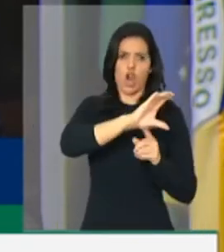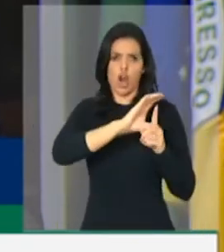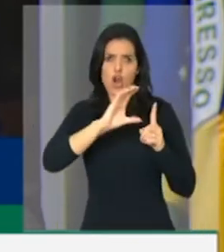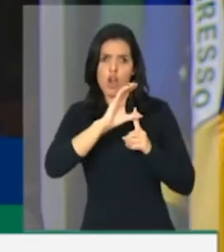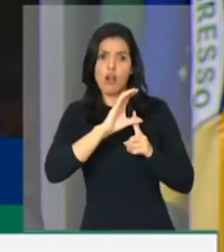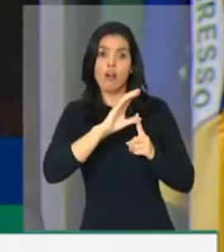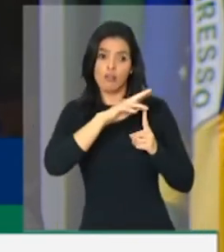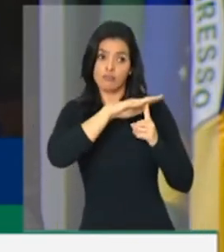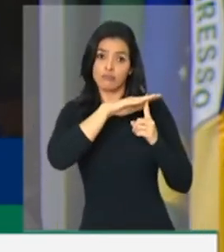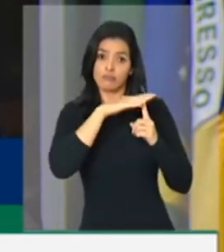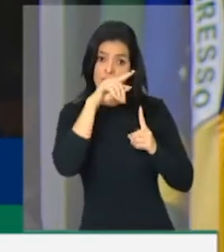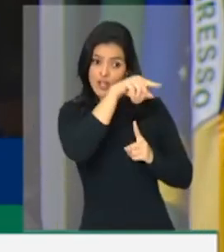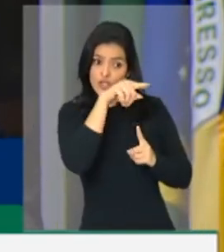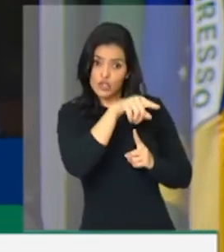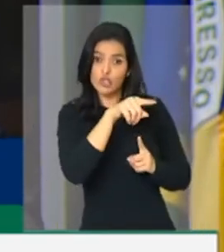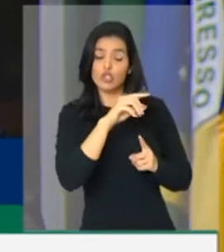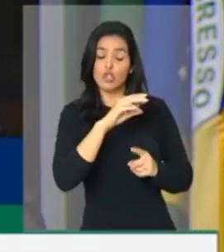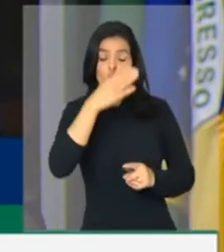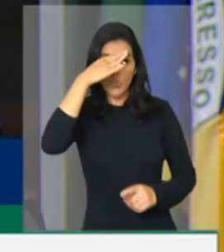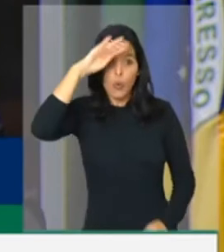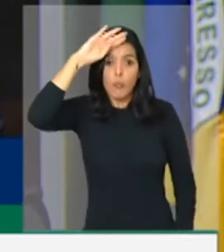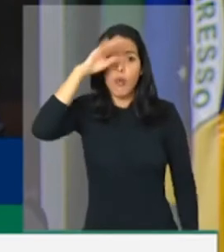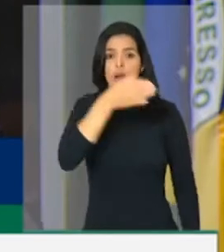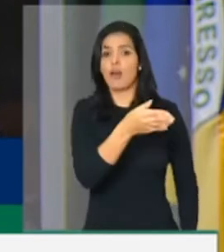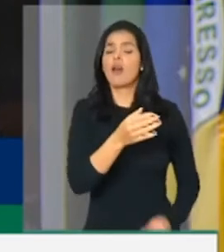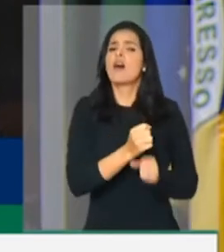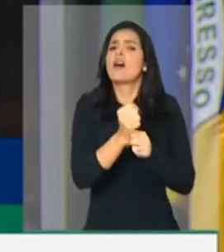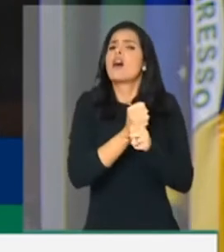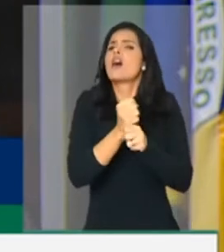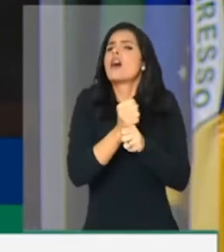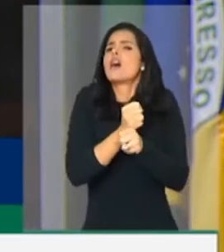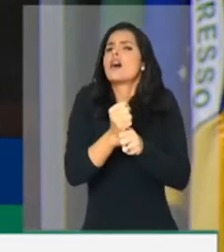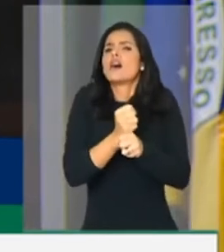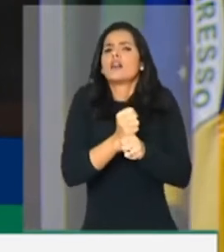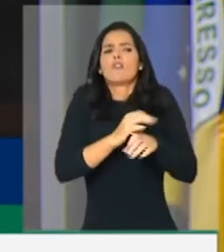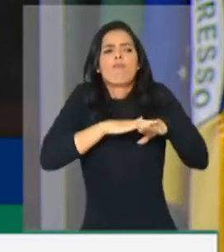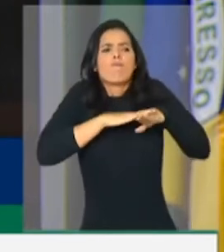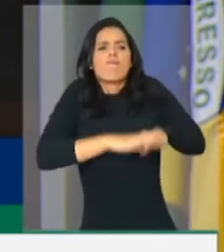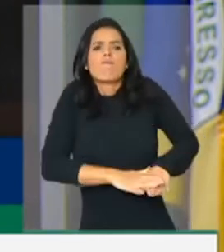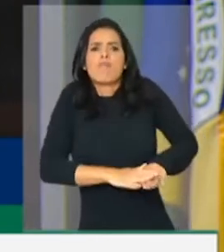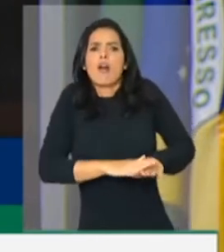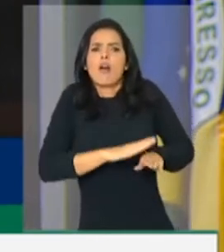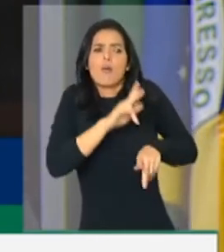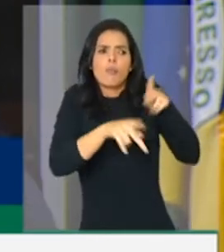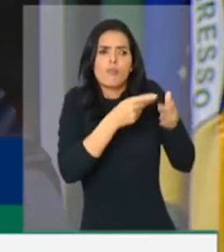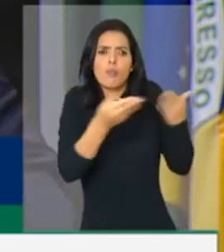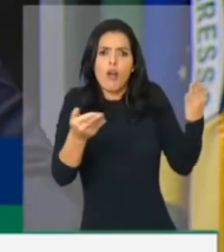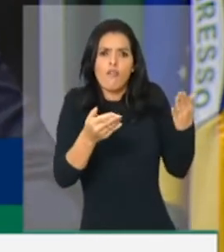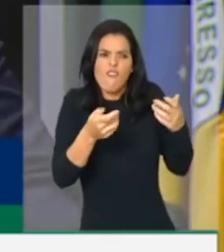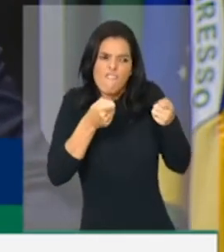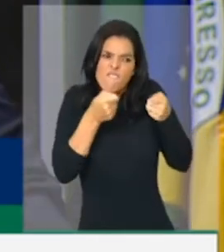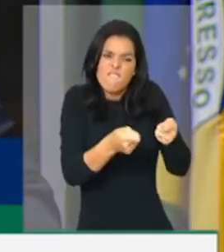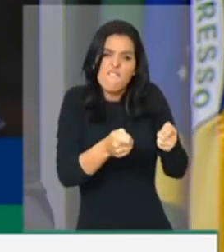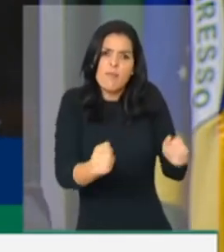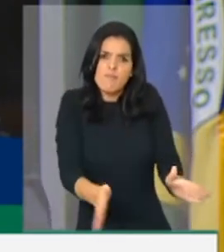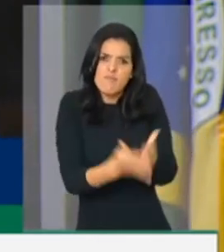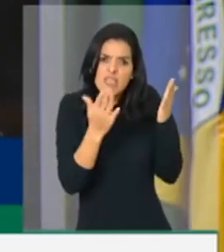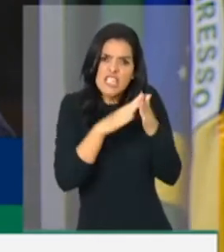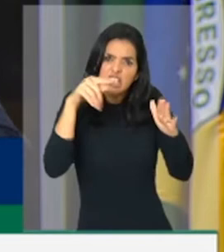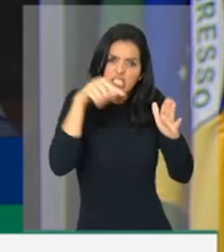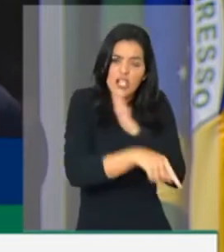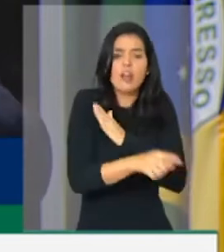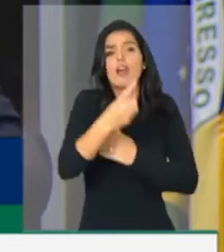e os forçam a viver na miséria e aí o que eles estão reivindicando Era